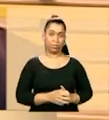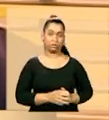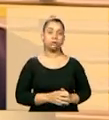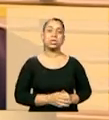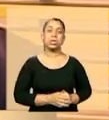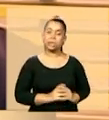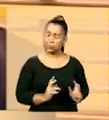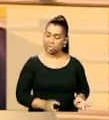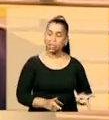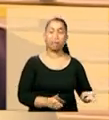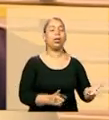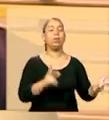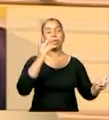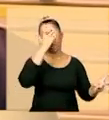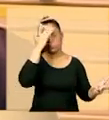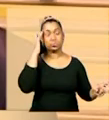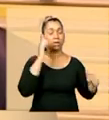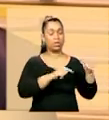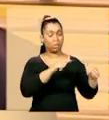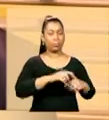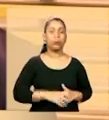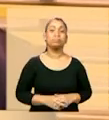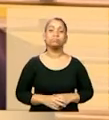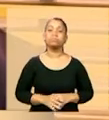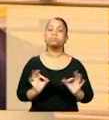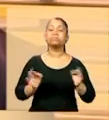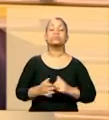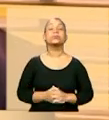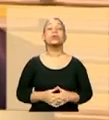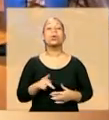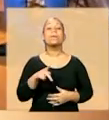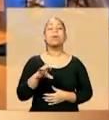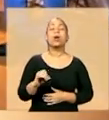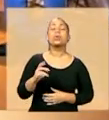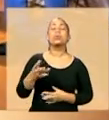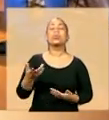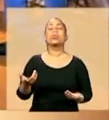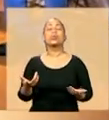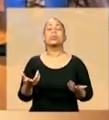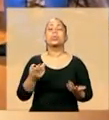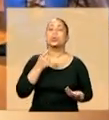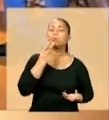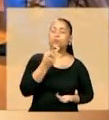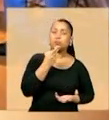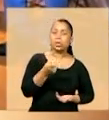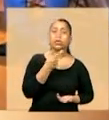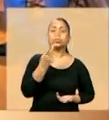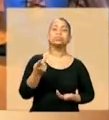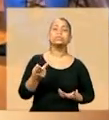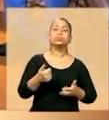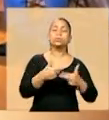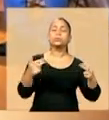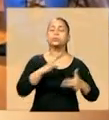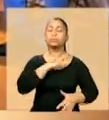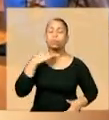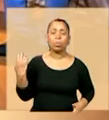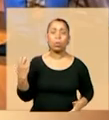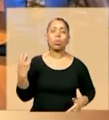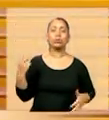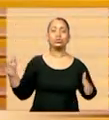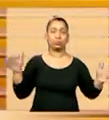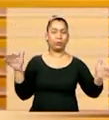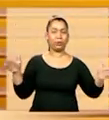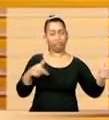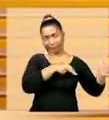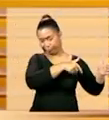seja, simultaneamente com a prestadora de serviço. Correto. Ô Paulo, e com relação, a gente está falando desses acidentes, dessas mortes de